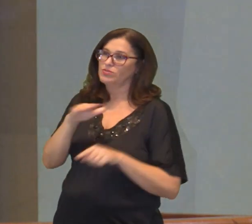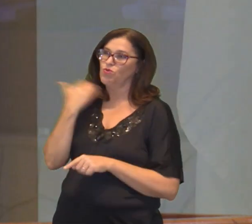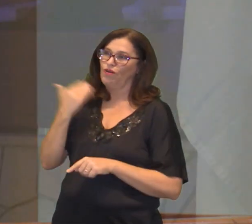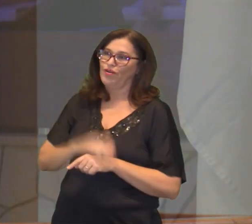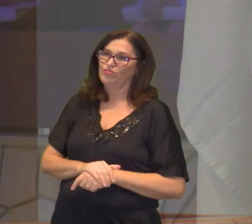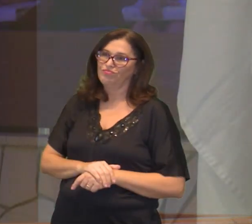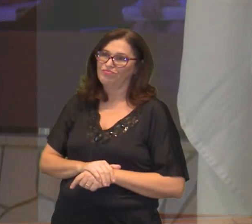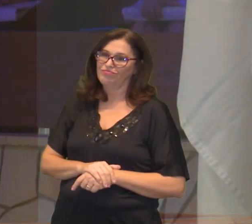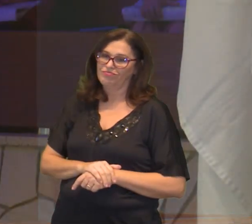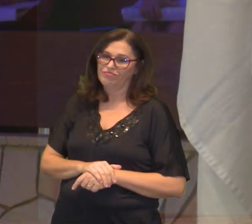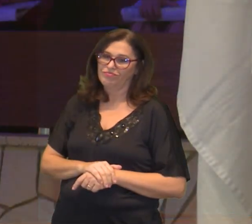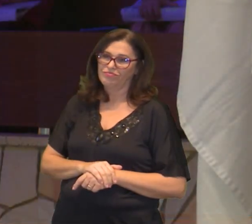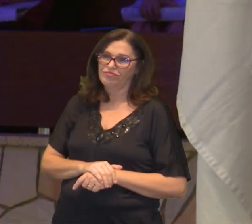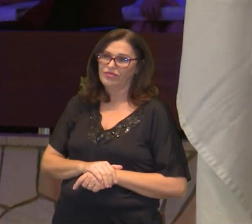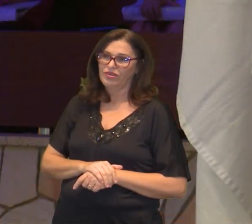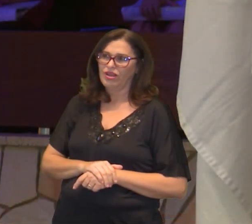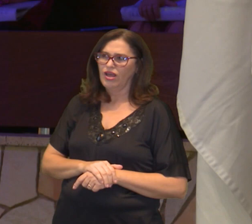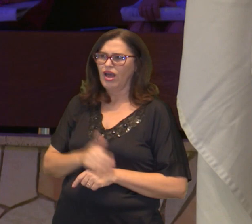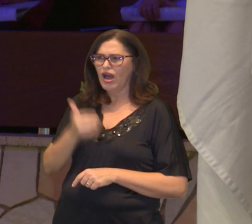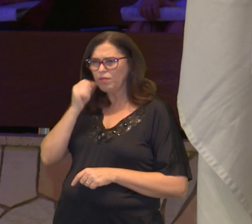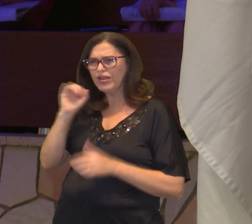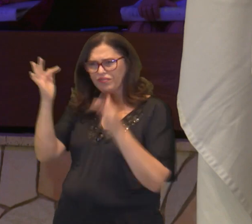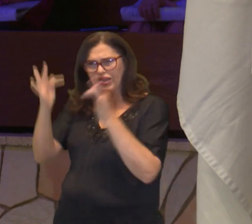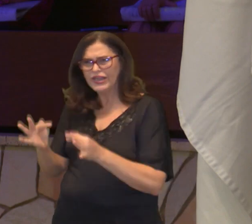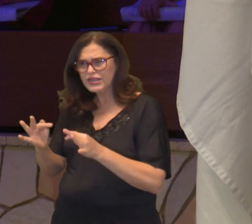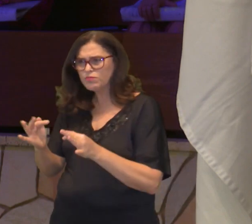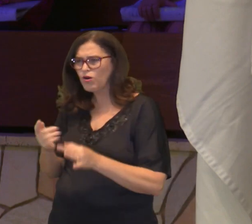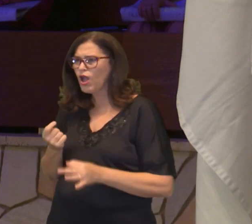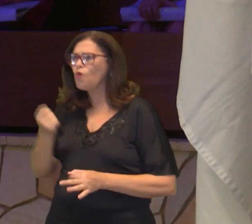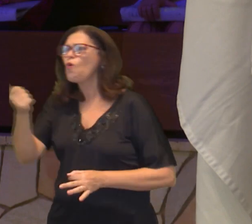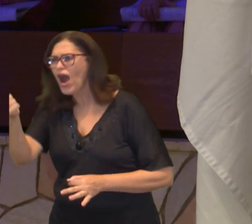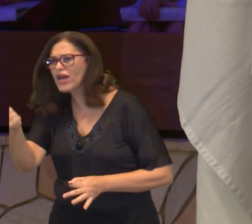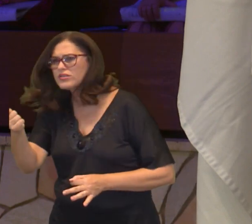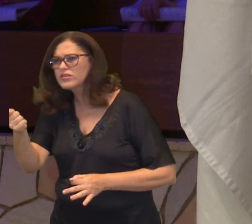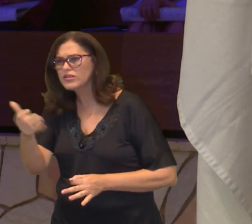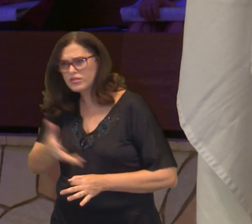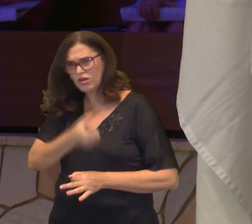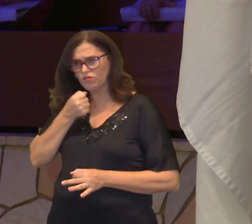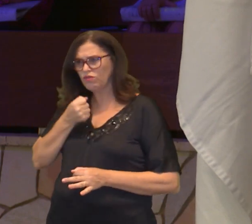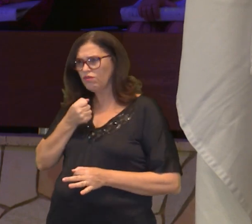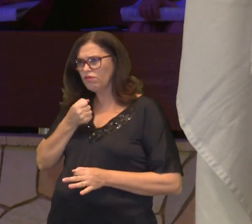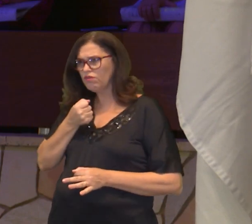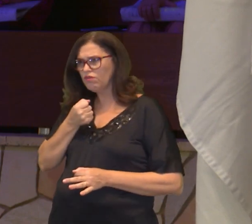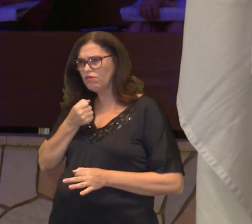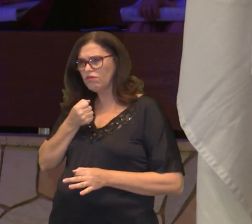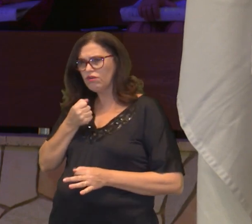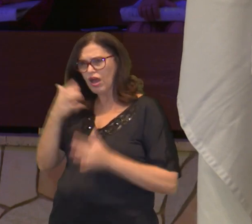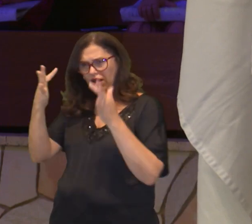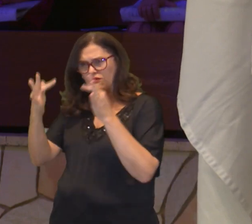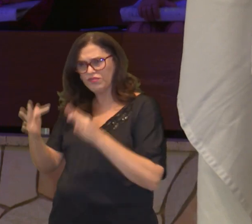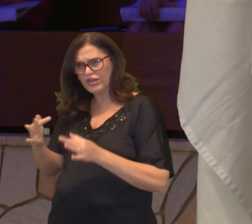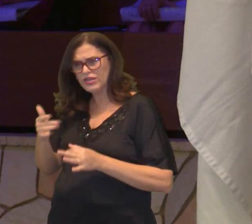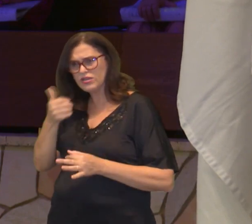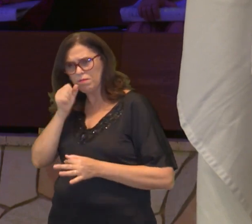Ela sai dali feliz, porque o filho quase foi salvo, ou ela